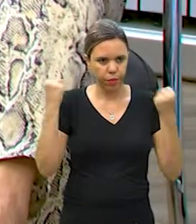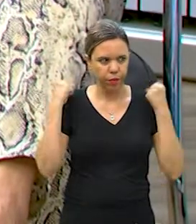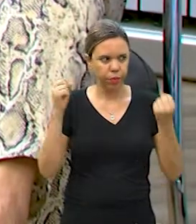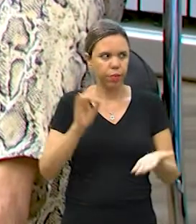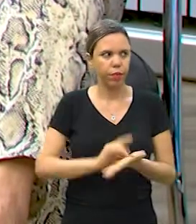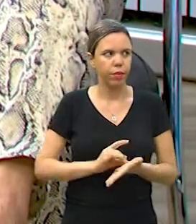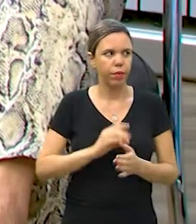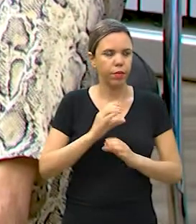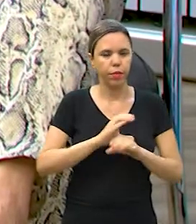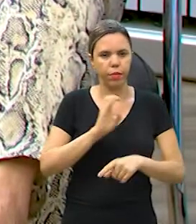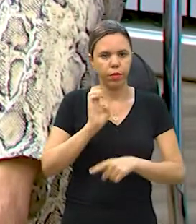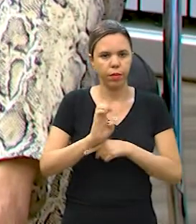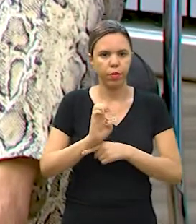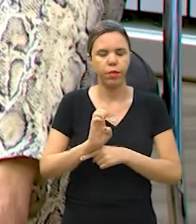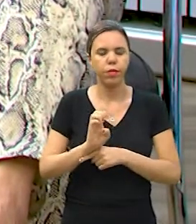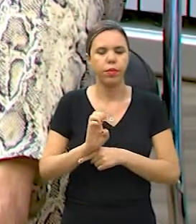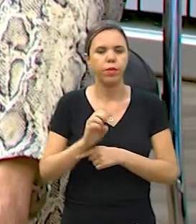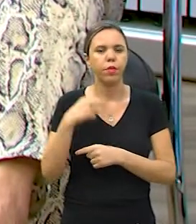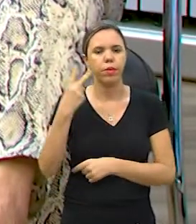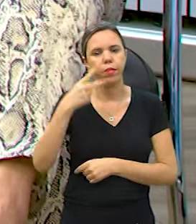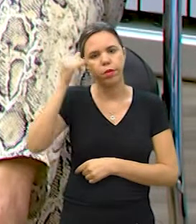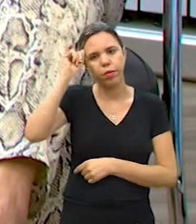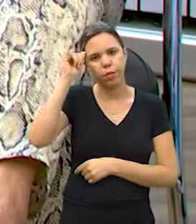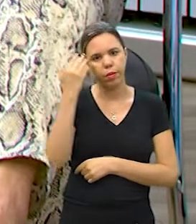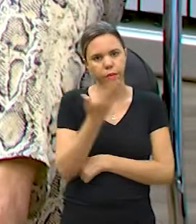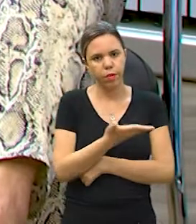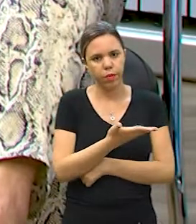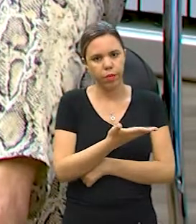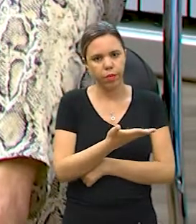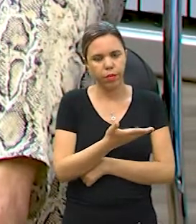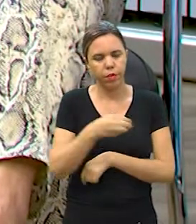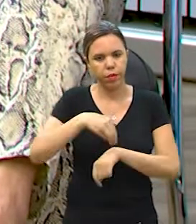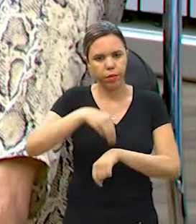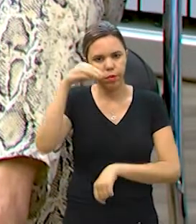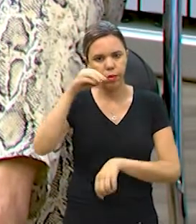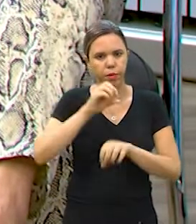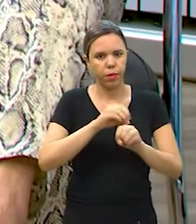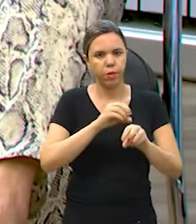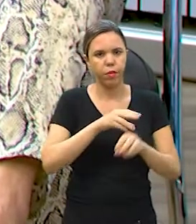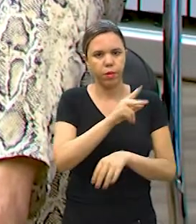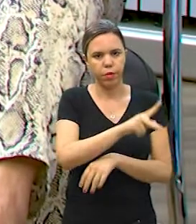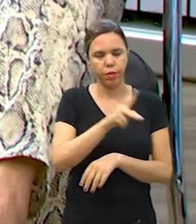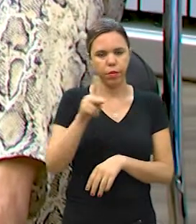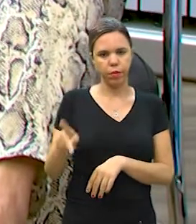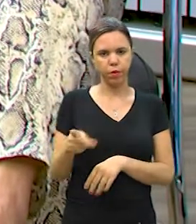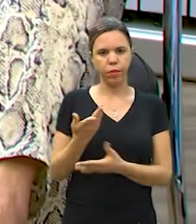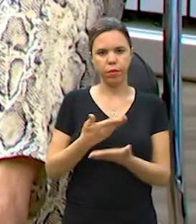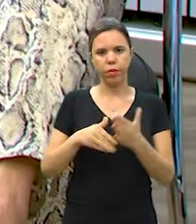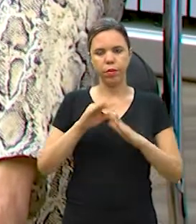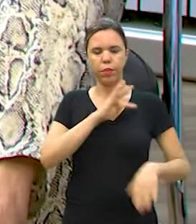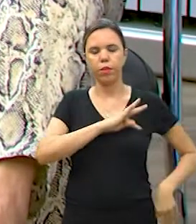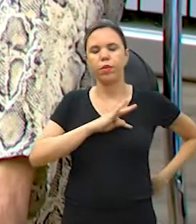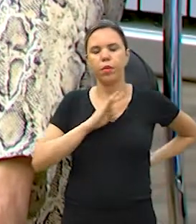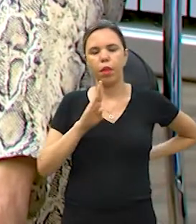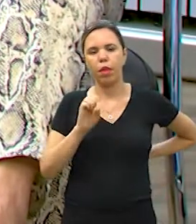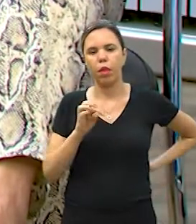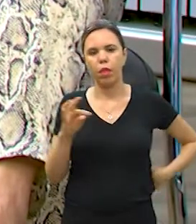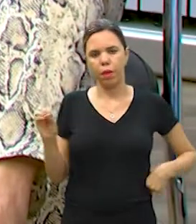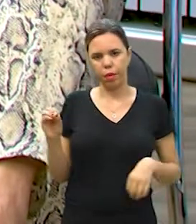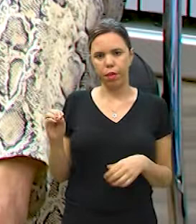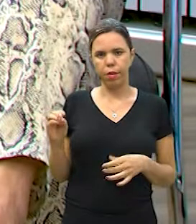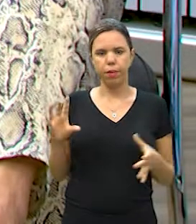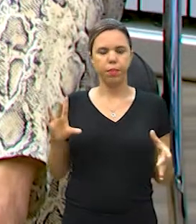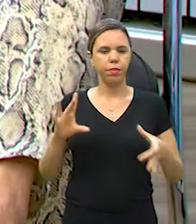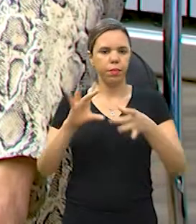Física efetiva da rede estadual, com o vereador Paulo Búfalo, mestre em Educação, professor da Escola Técnica Bento